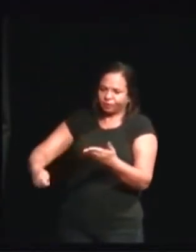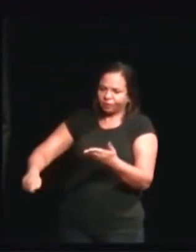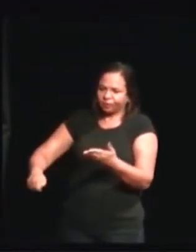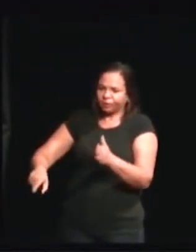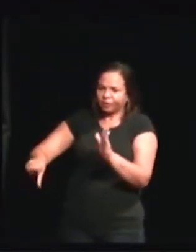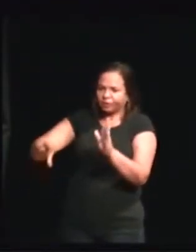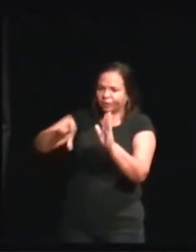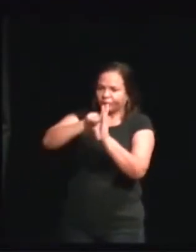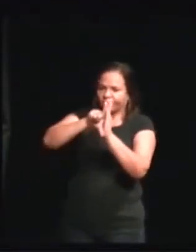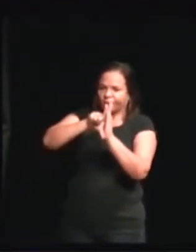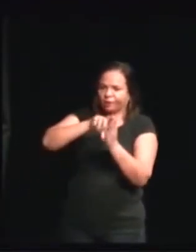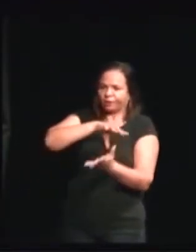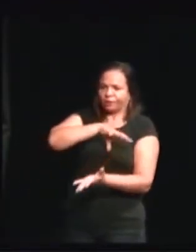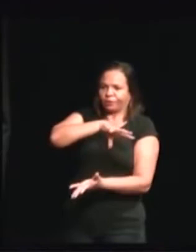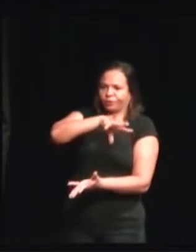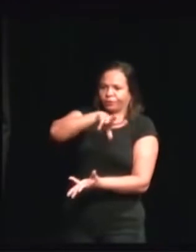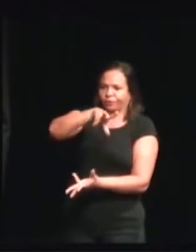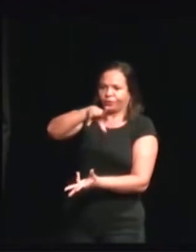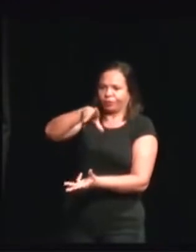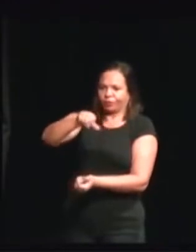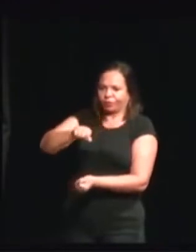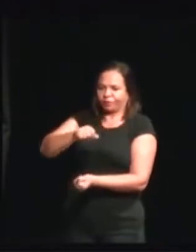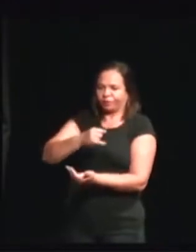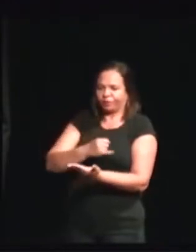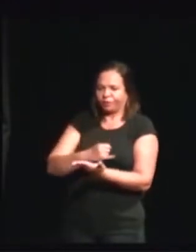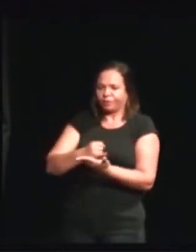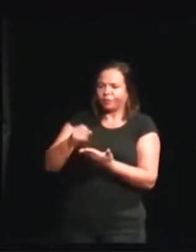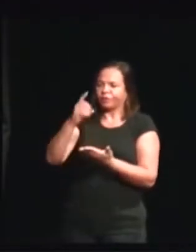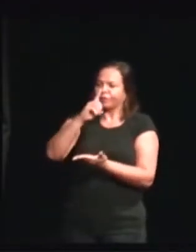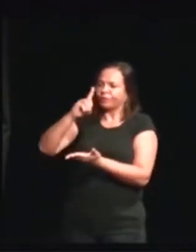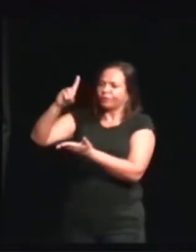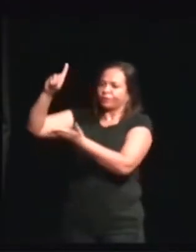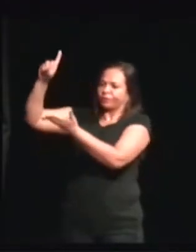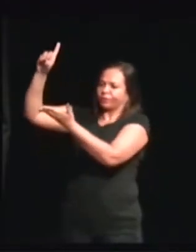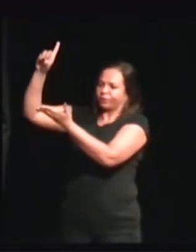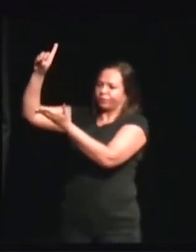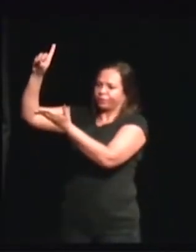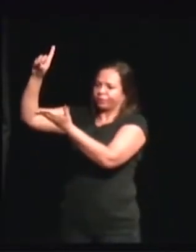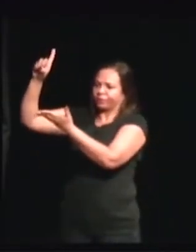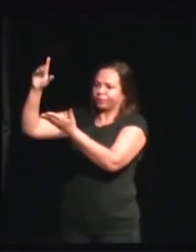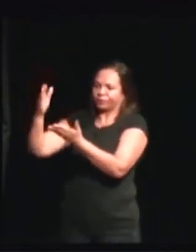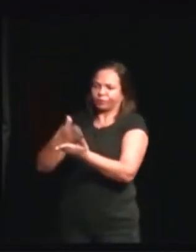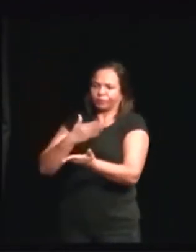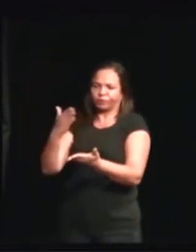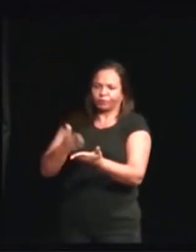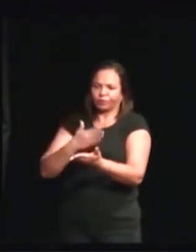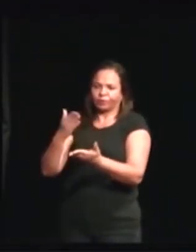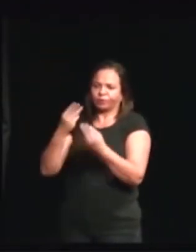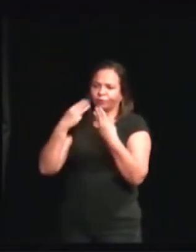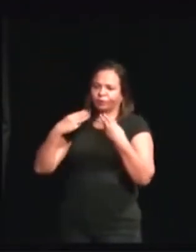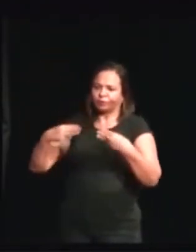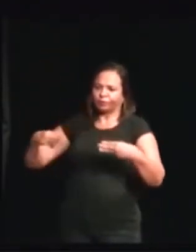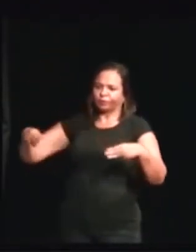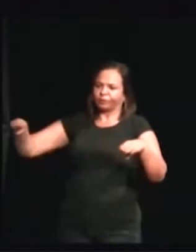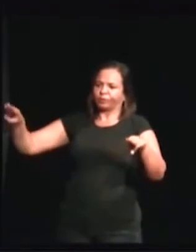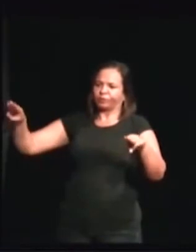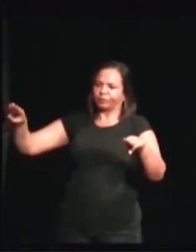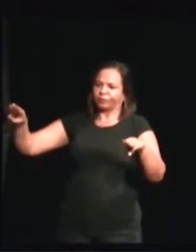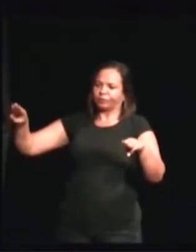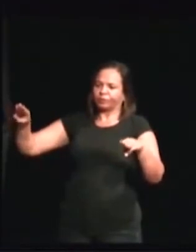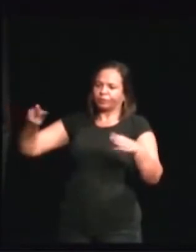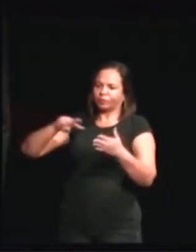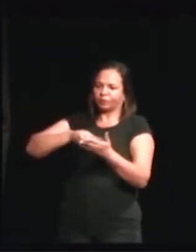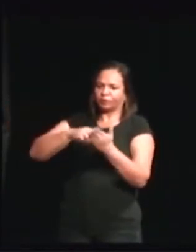desconsiderar toda a grandeza que os livros delegados do alto para nós, com uma mensagem significativa do